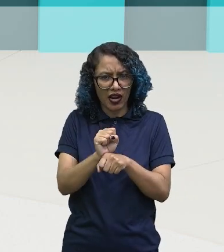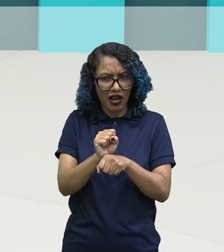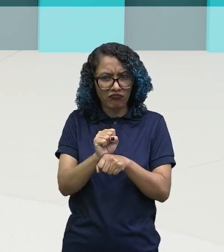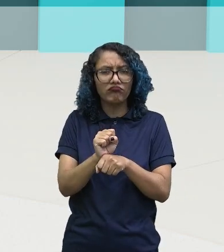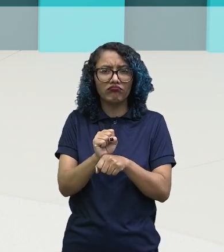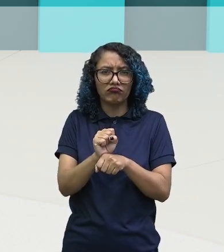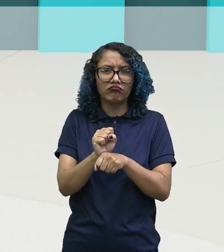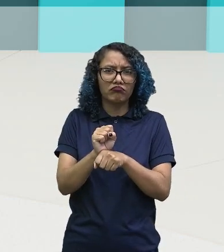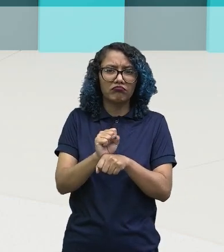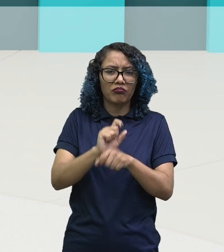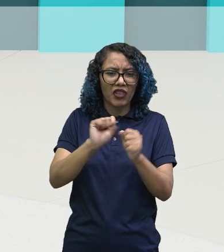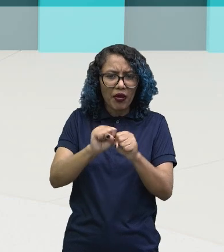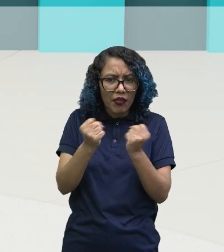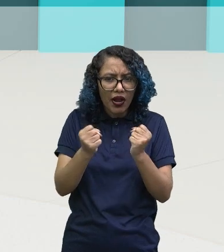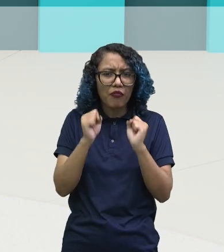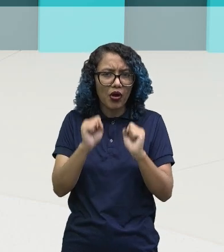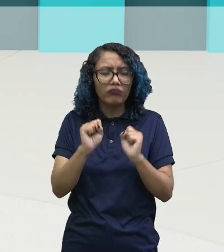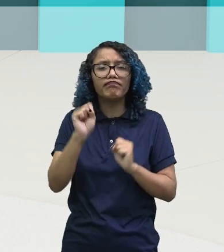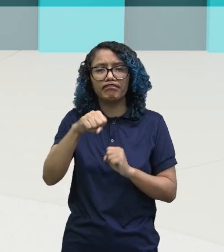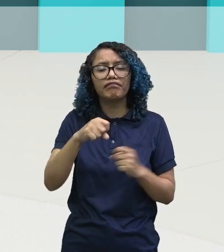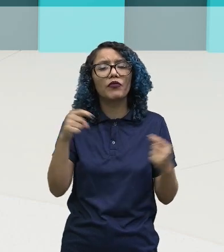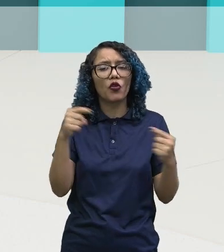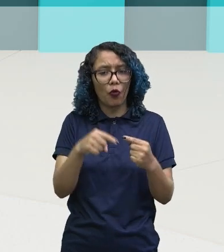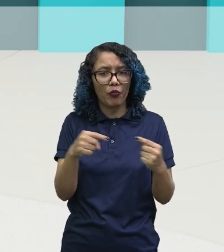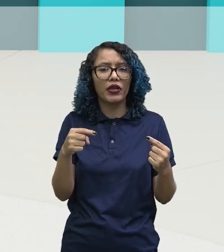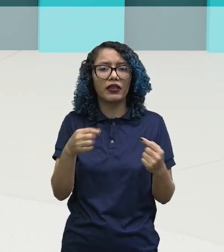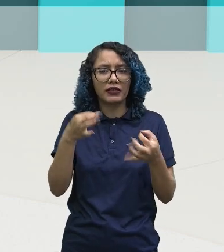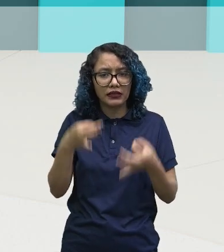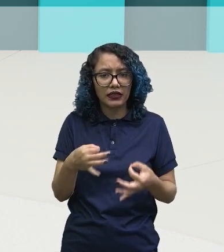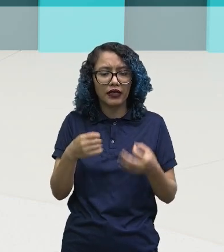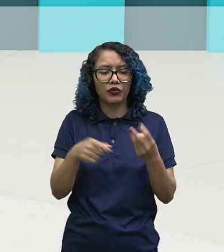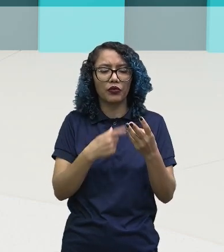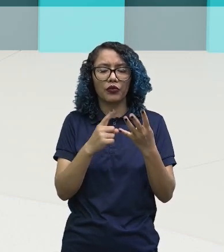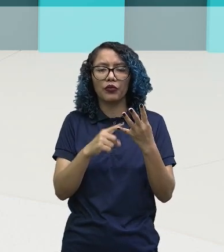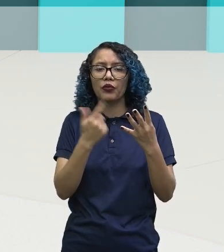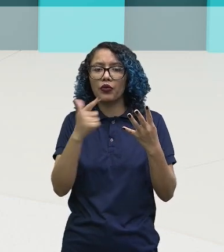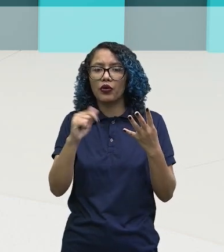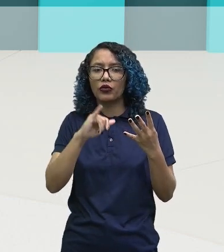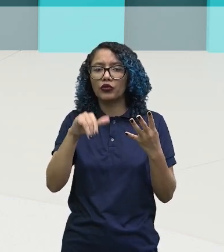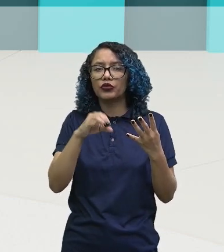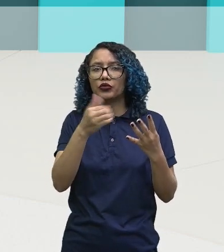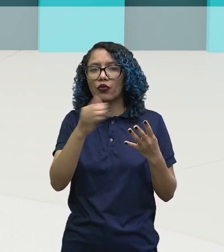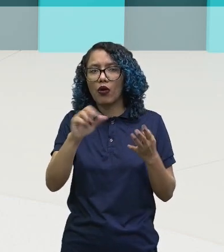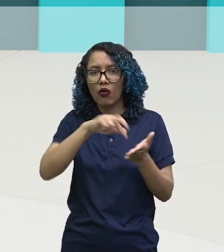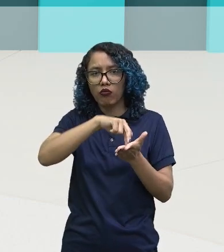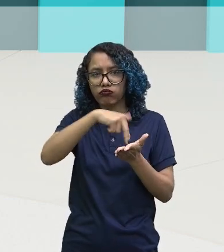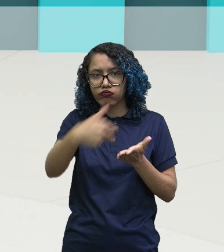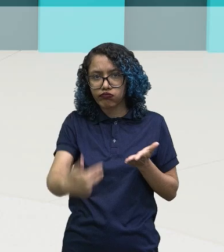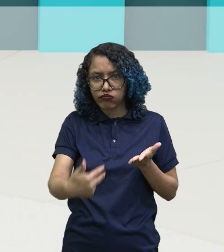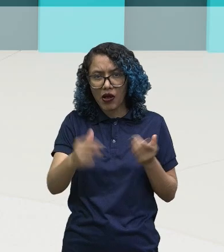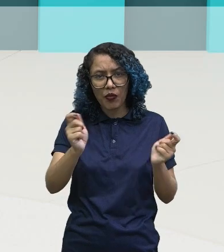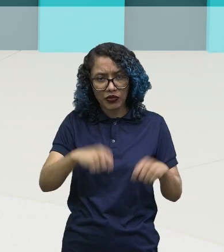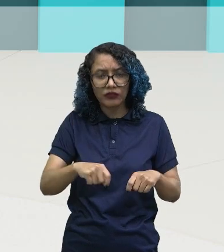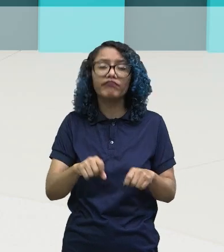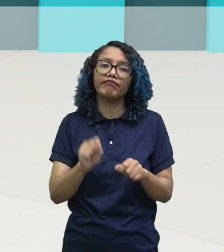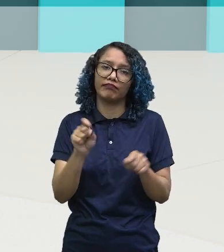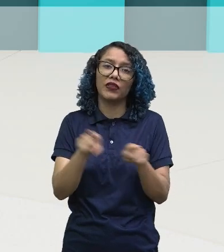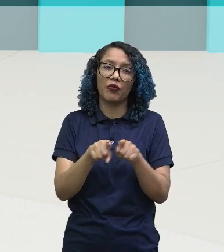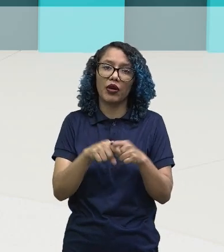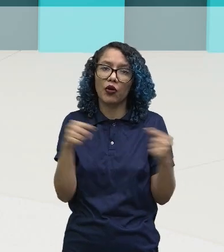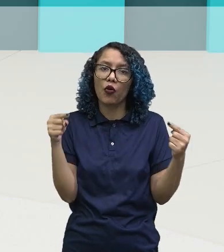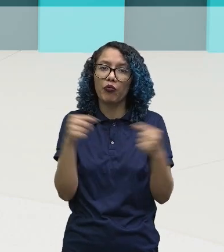sentido denotativo da palavra. E João caiu no chão, de fato, João pode cair no chão, ok? É